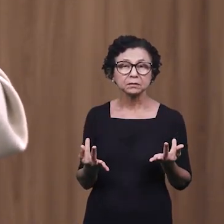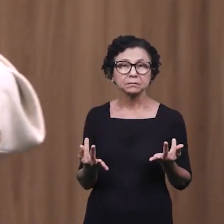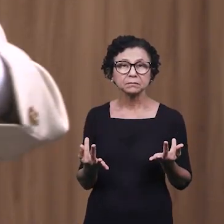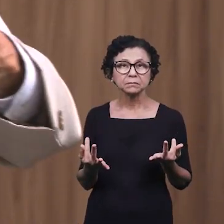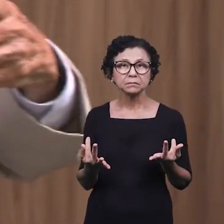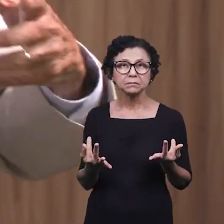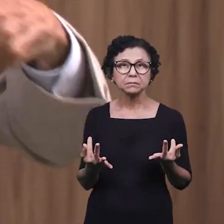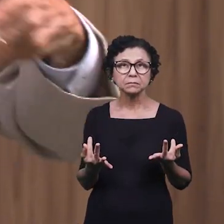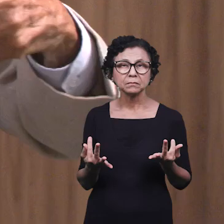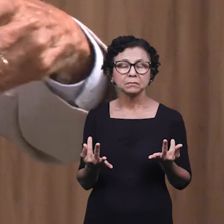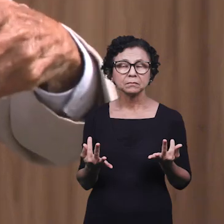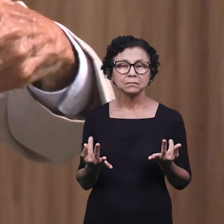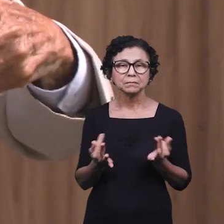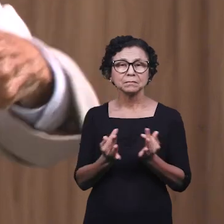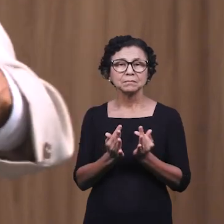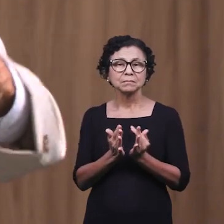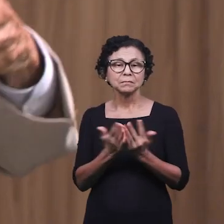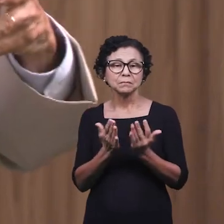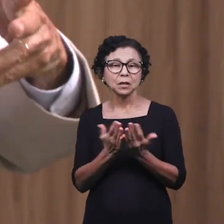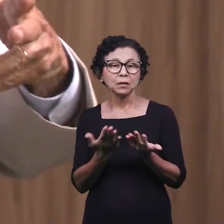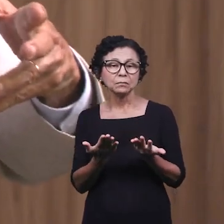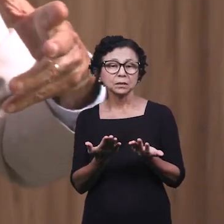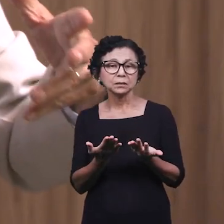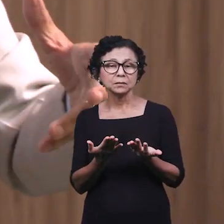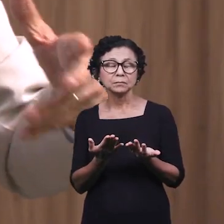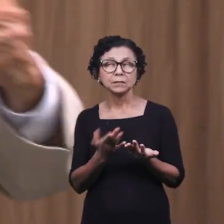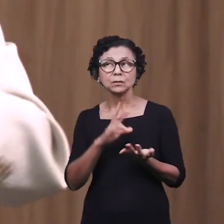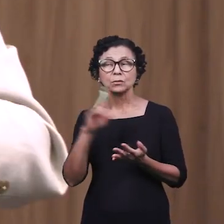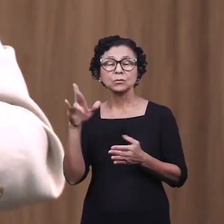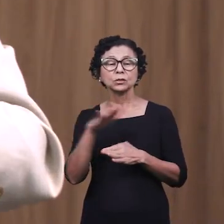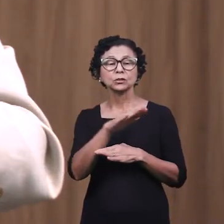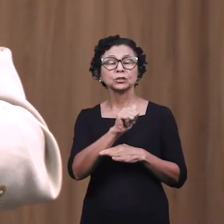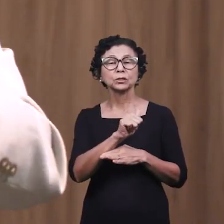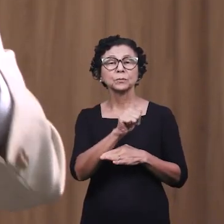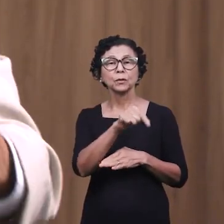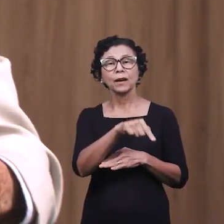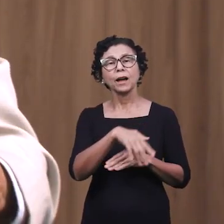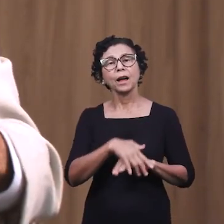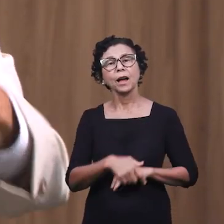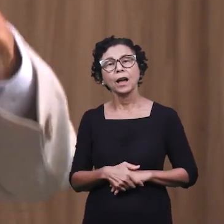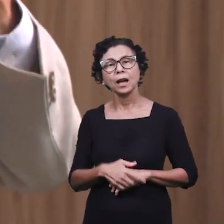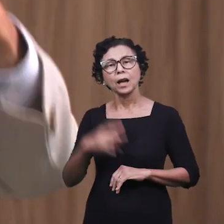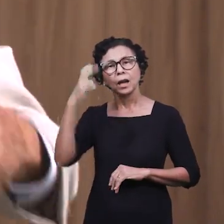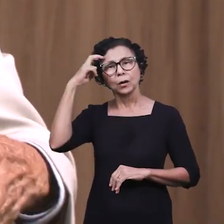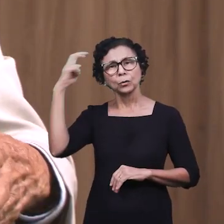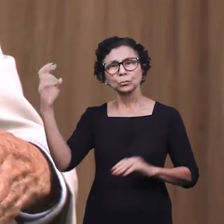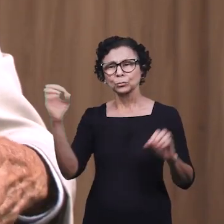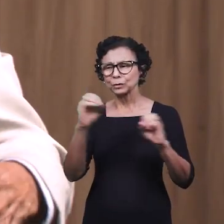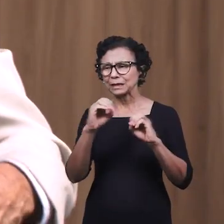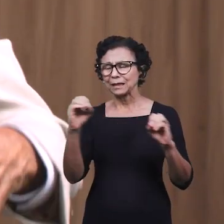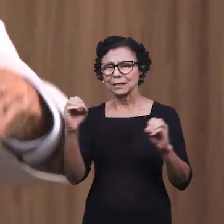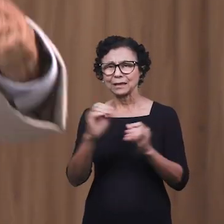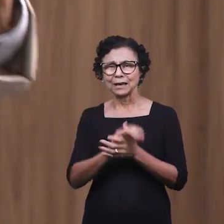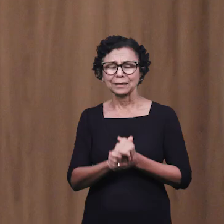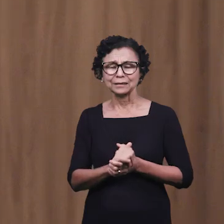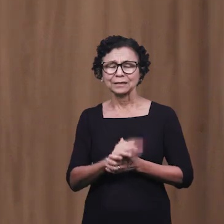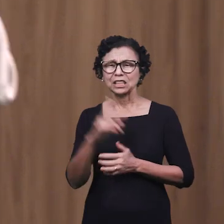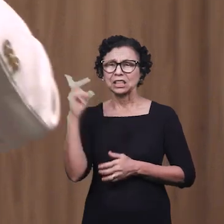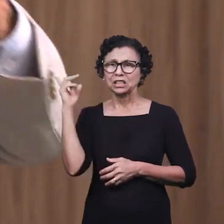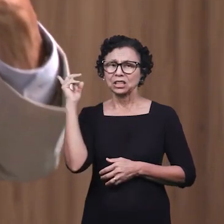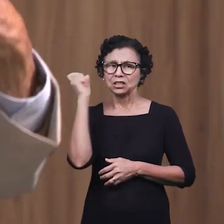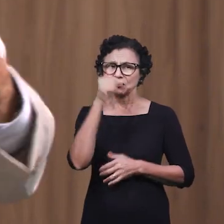depois, né? E podia ser outro, mas o senhor chamou Pedro, indouto, complicado,